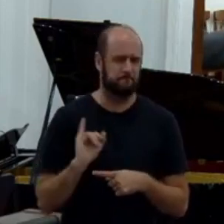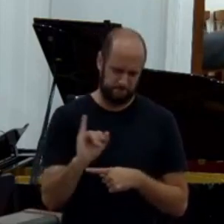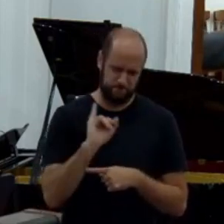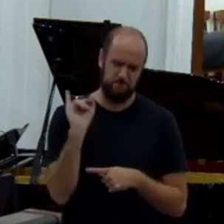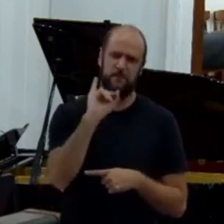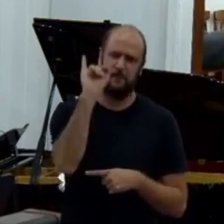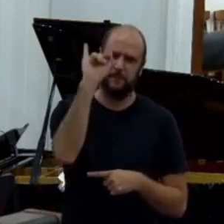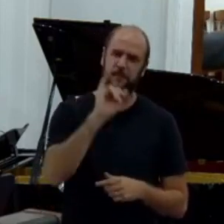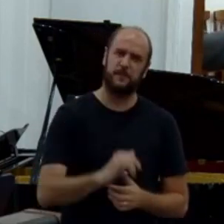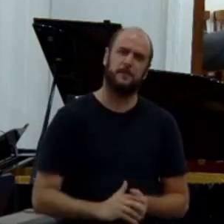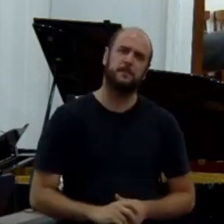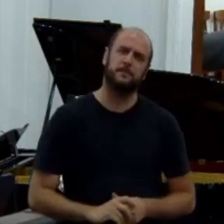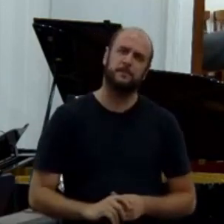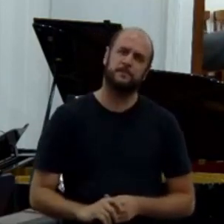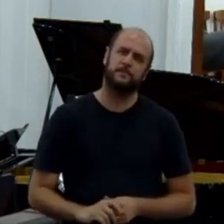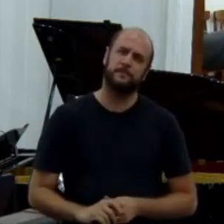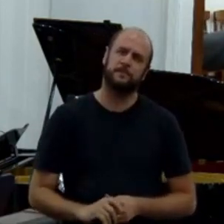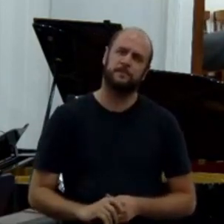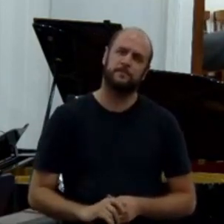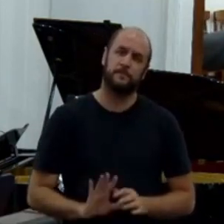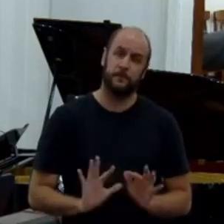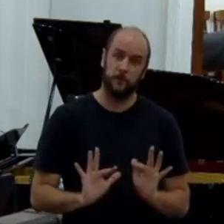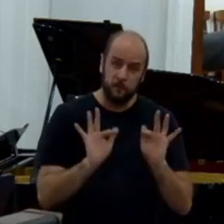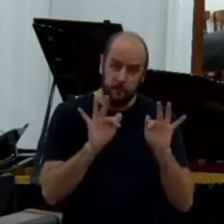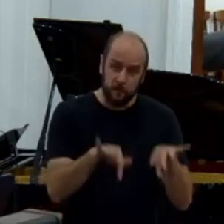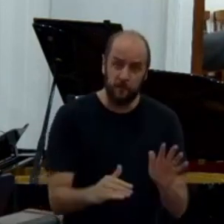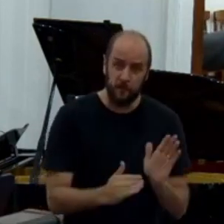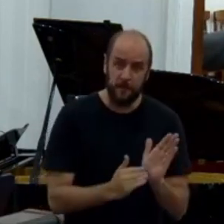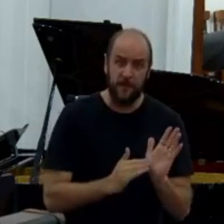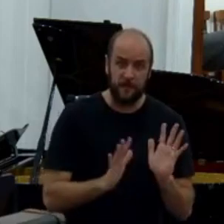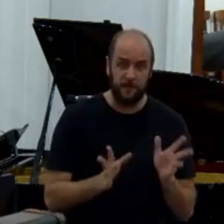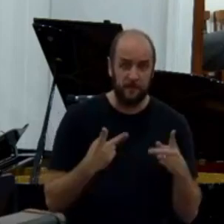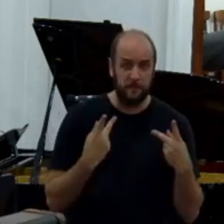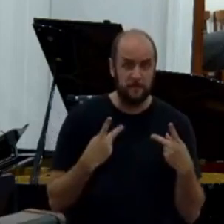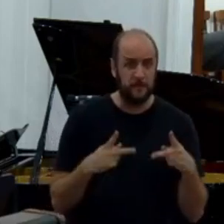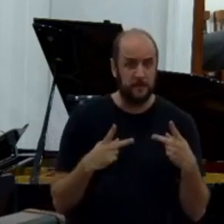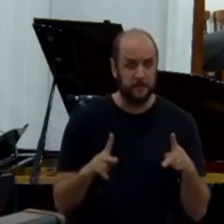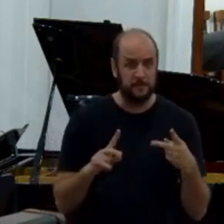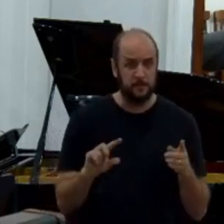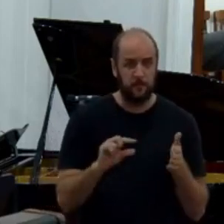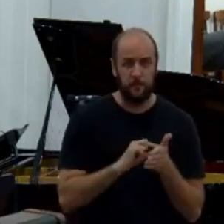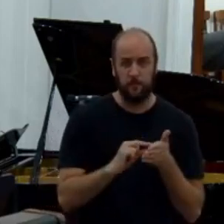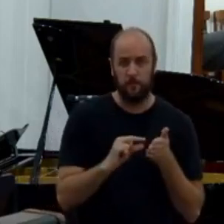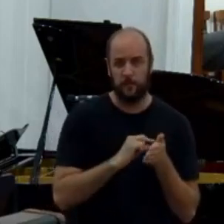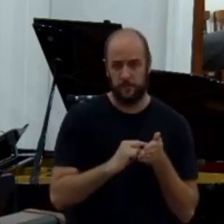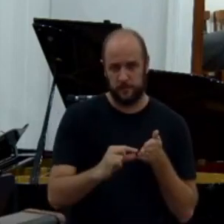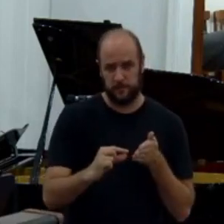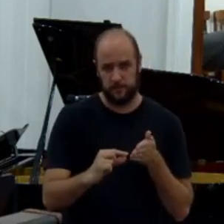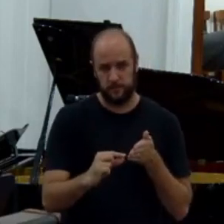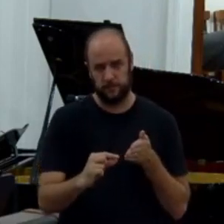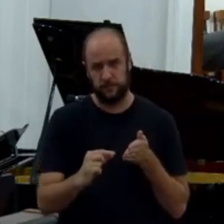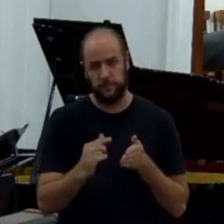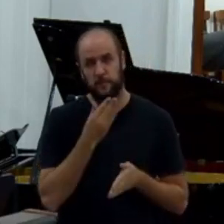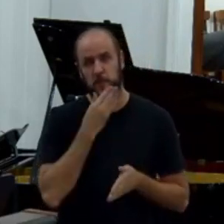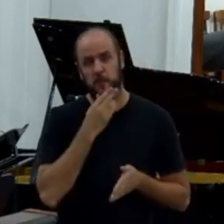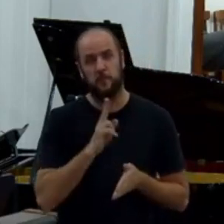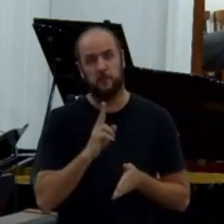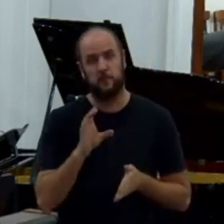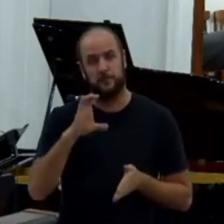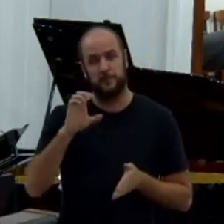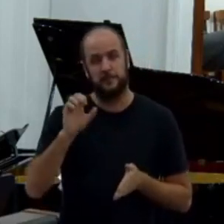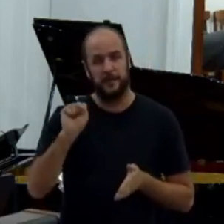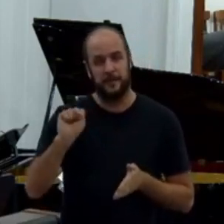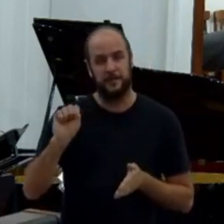pena. Eu gostaria de finalizar esta exposição com uma citação de um autor chamado